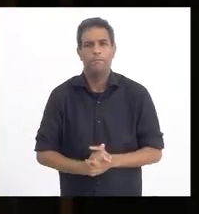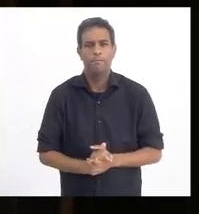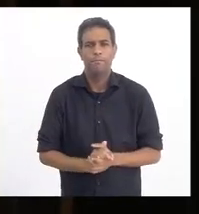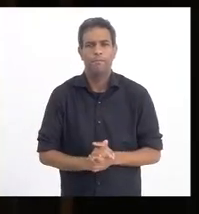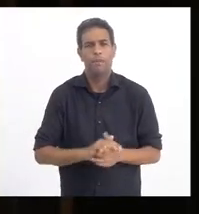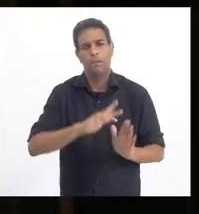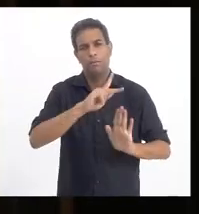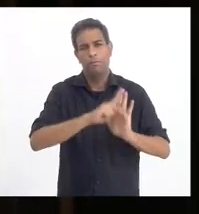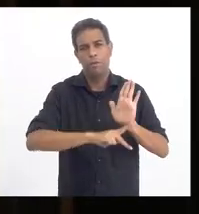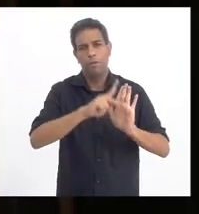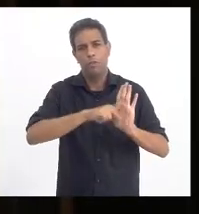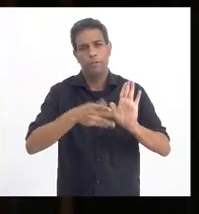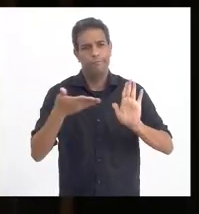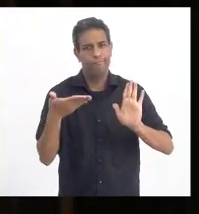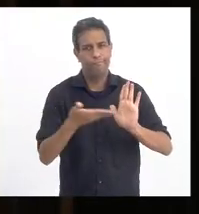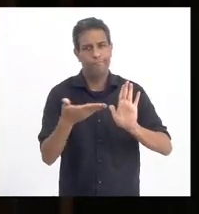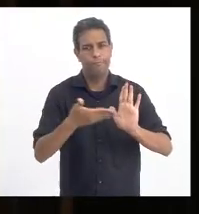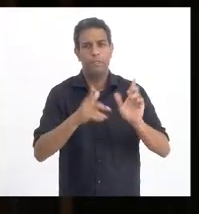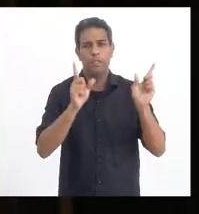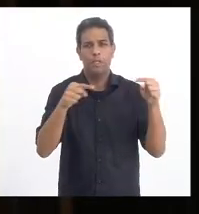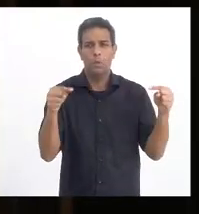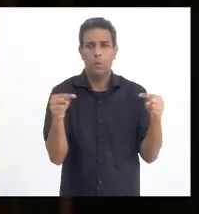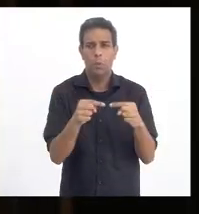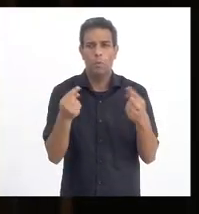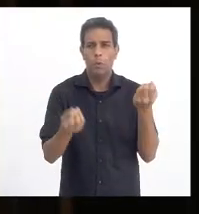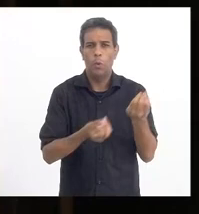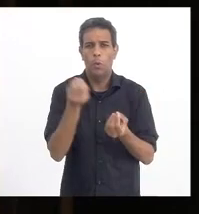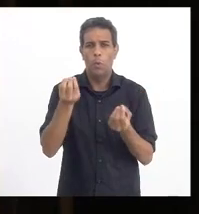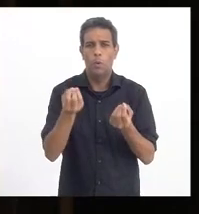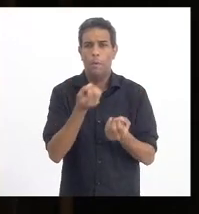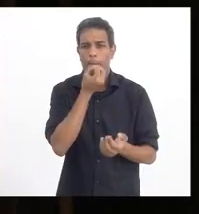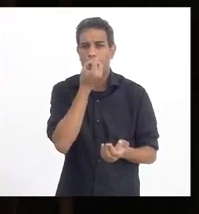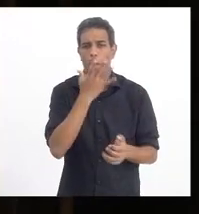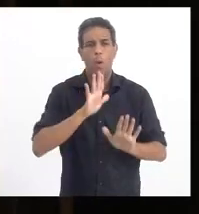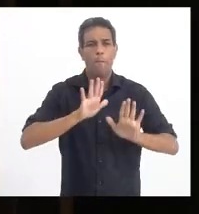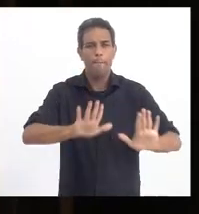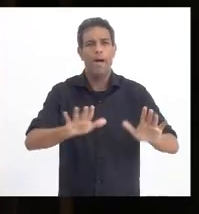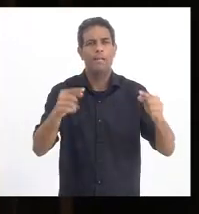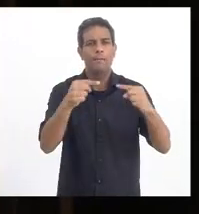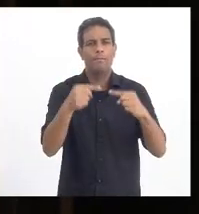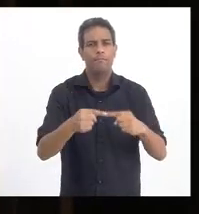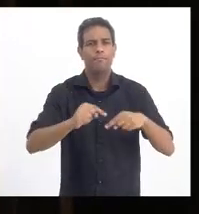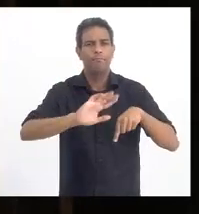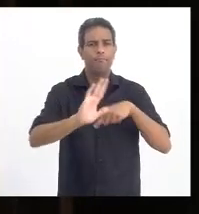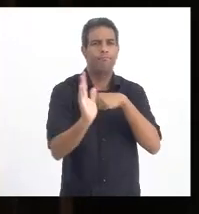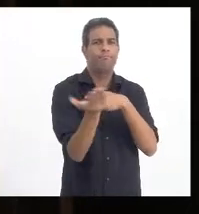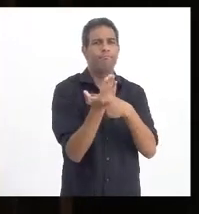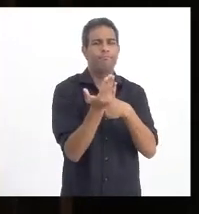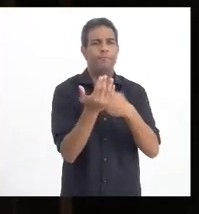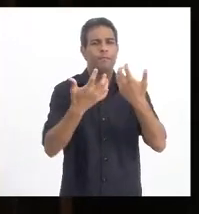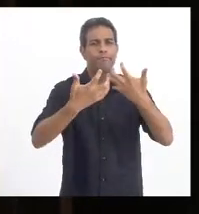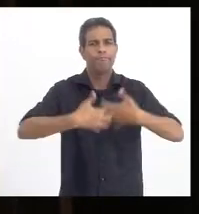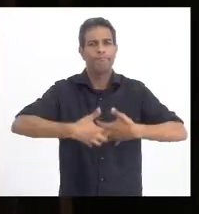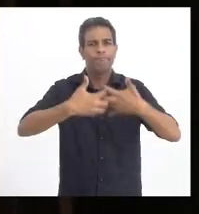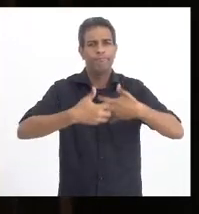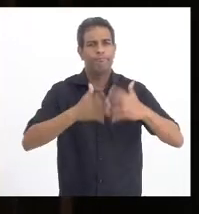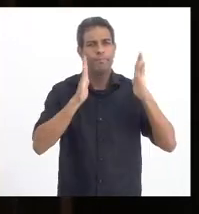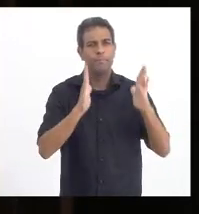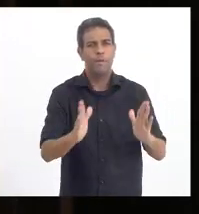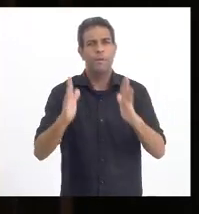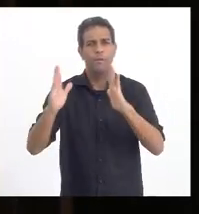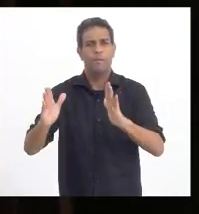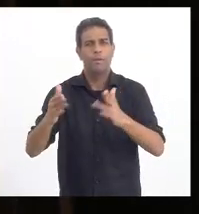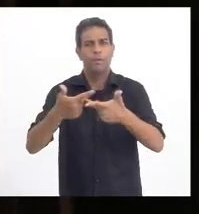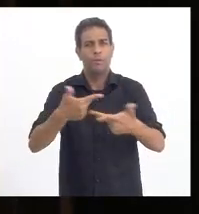projeto é evidentemente ele não é o ideal mas ele é aquilo que foi possível fazer diante do cenário